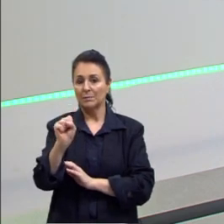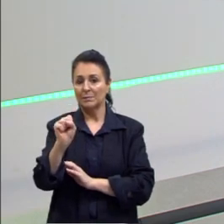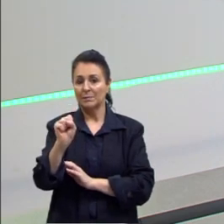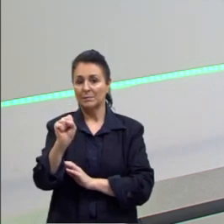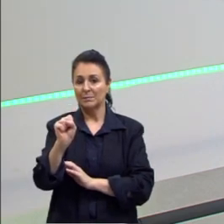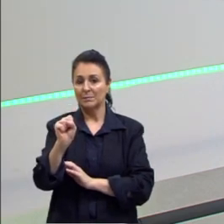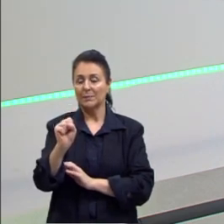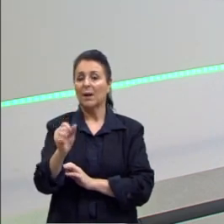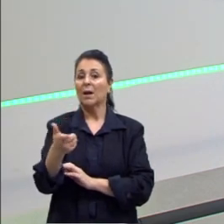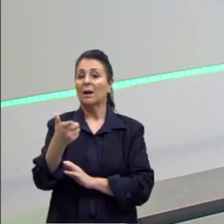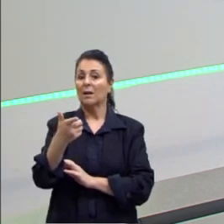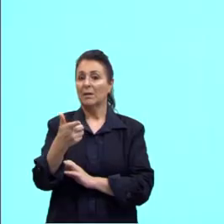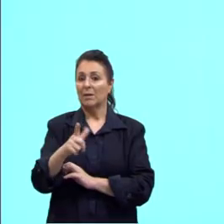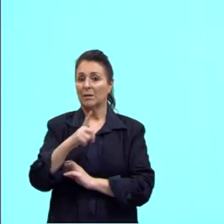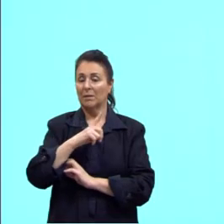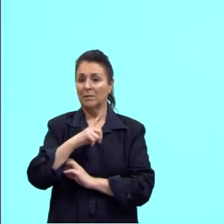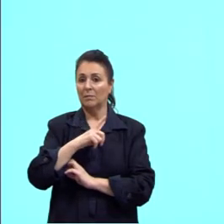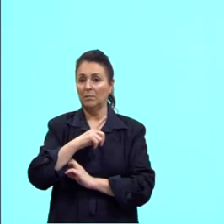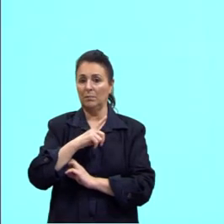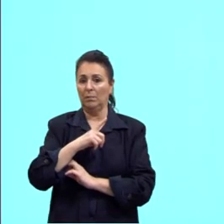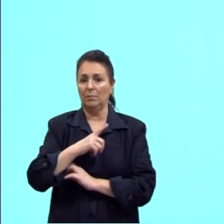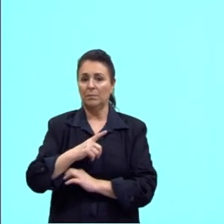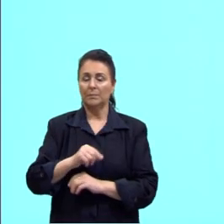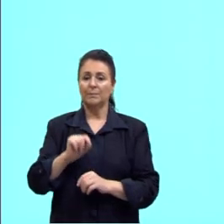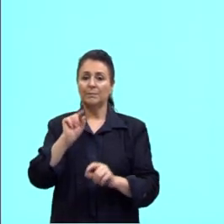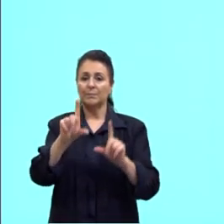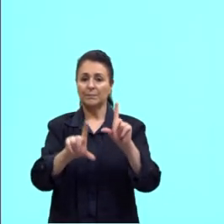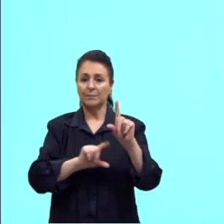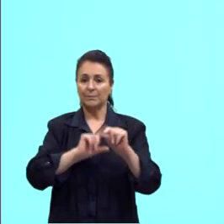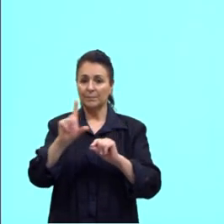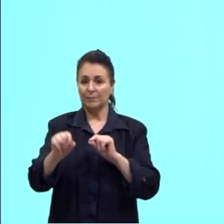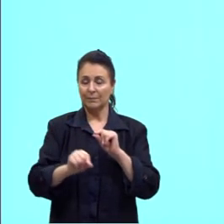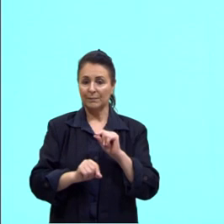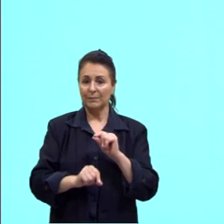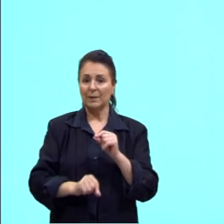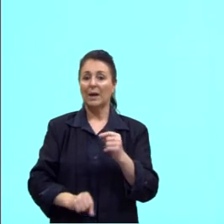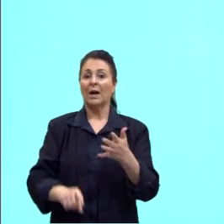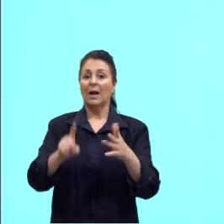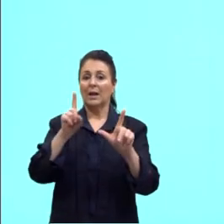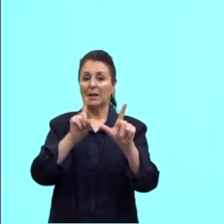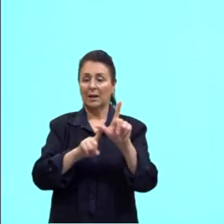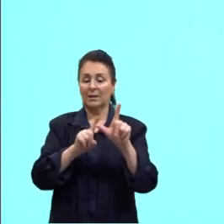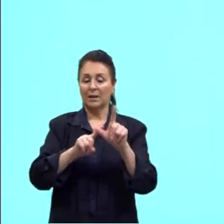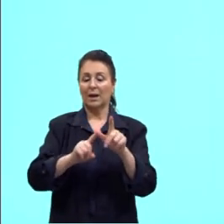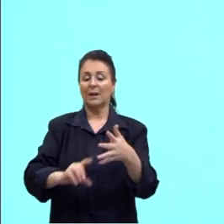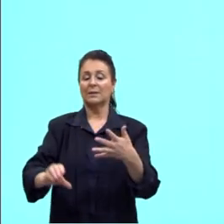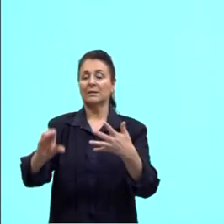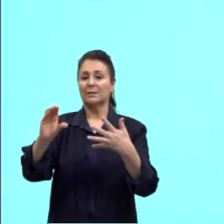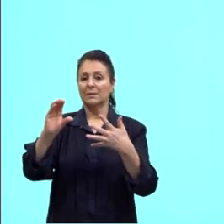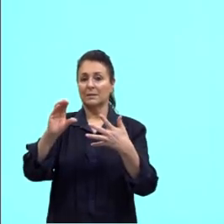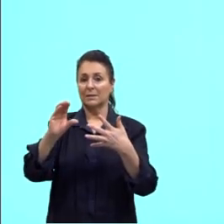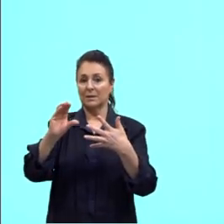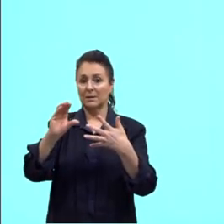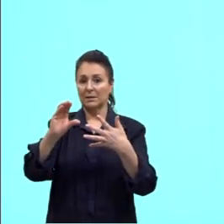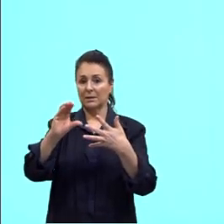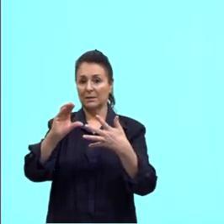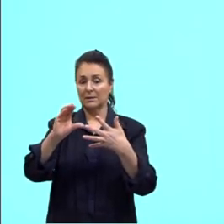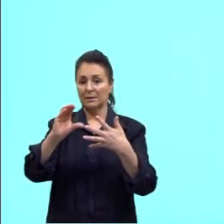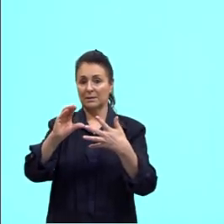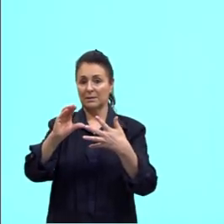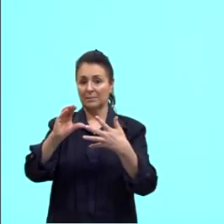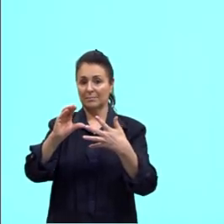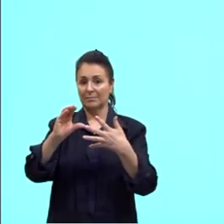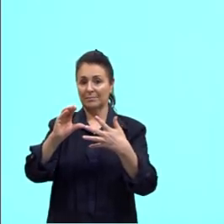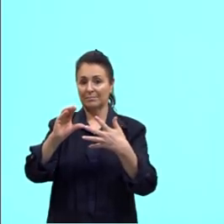bom então vamos lá nós temos aqui a alternativa c gente afirmação dos princípios